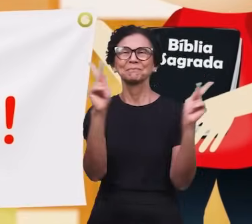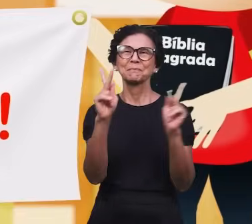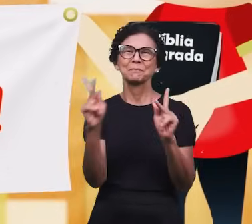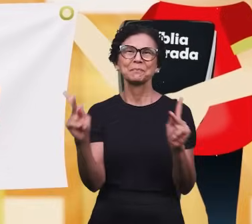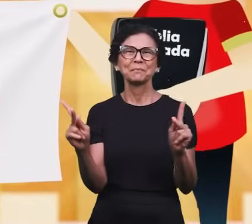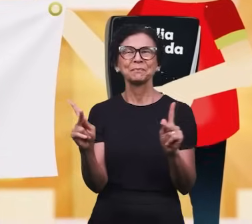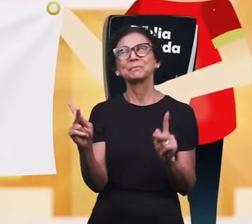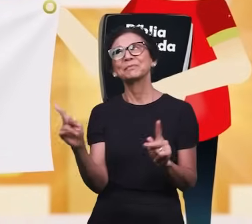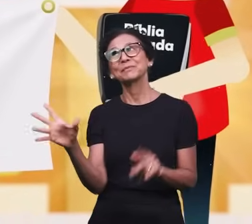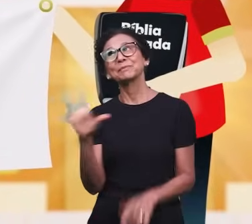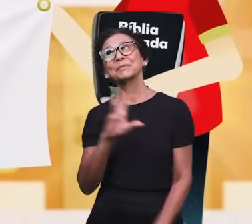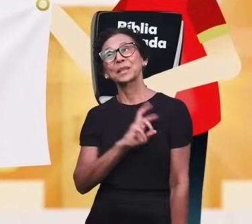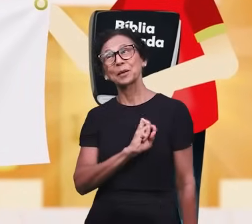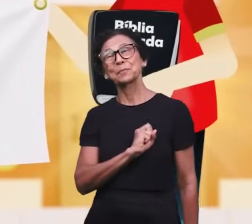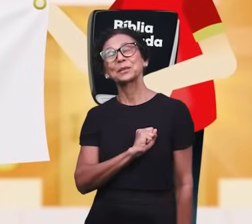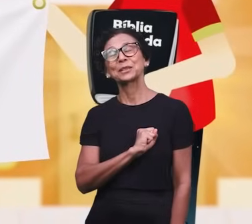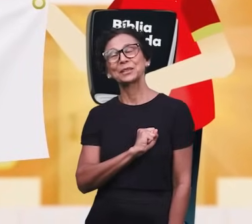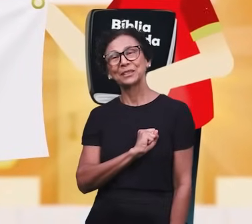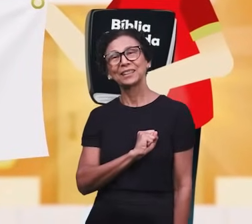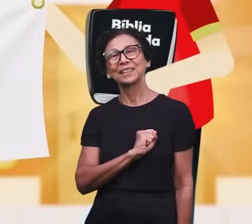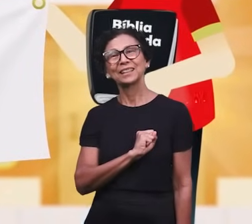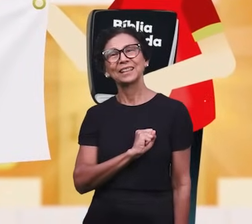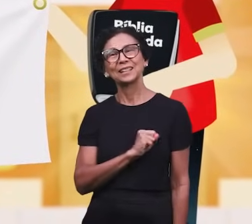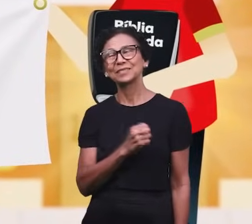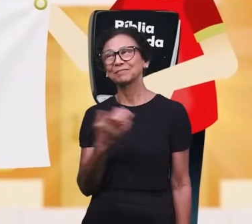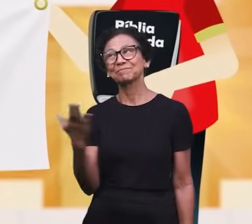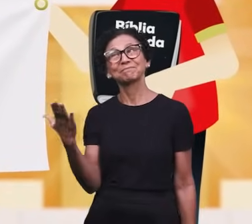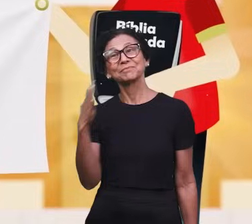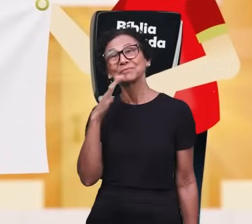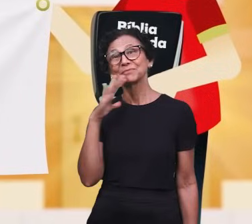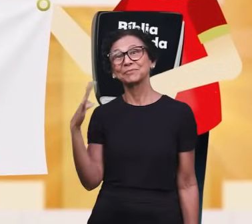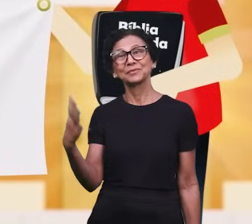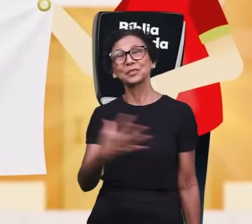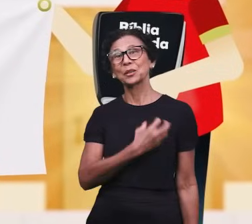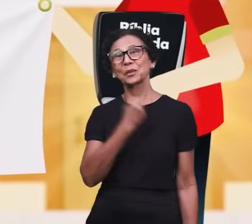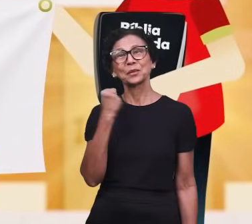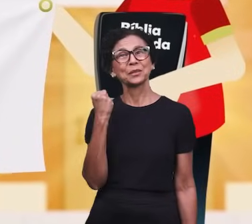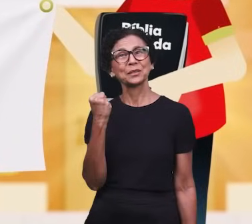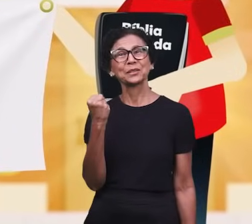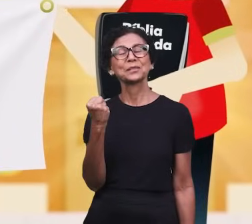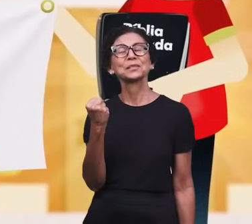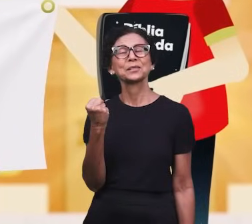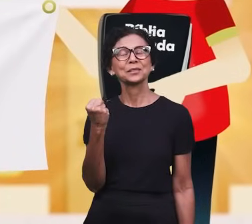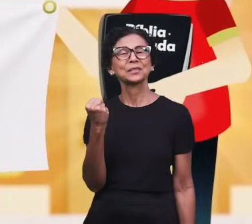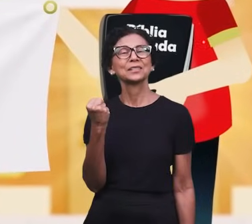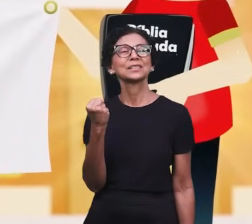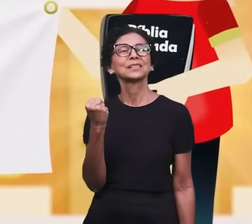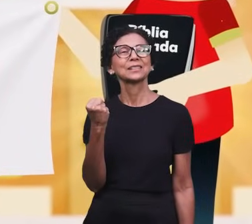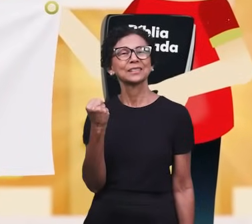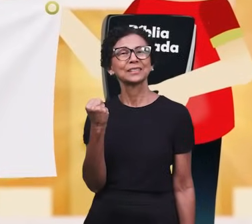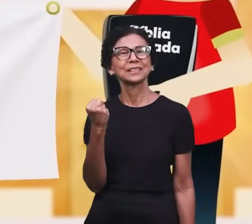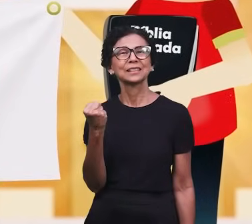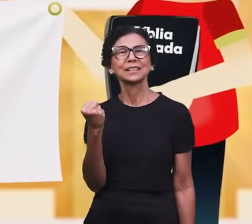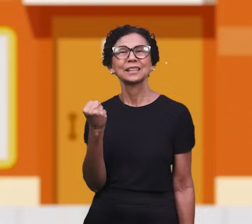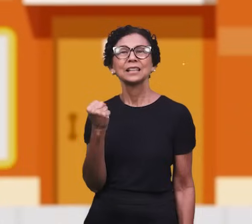é fiel, é a paz, é amor, é o Salvador,